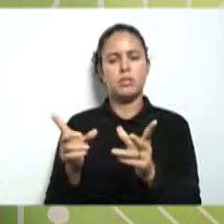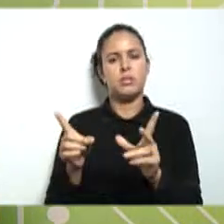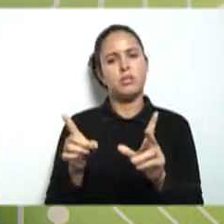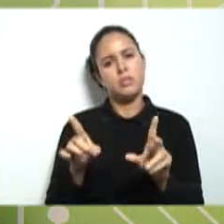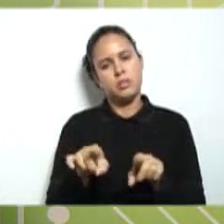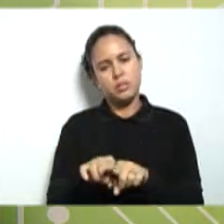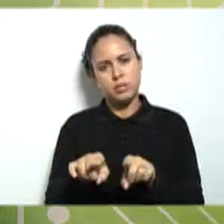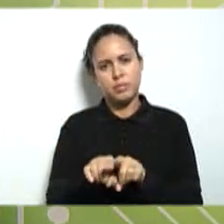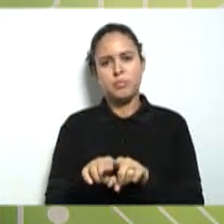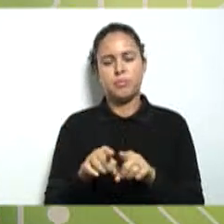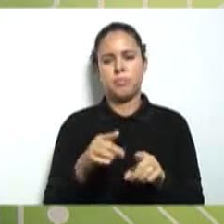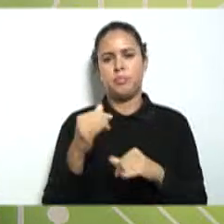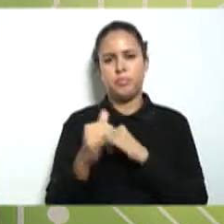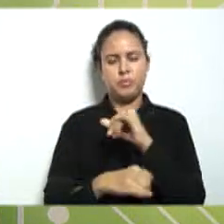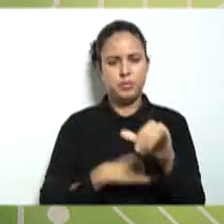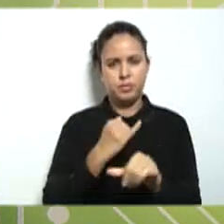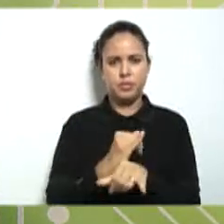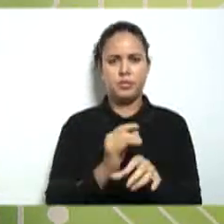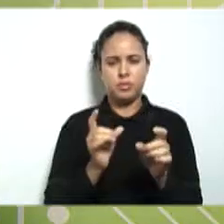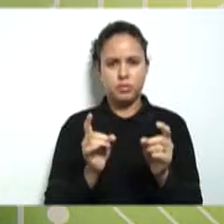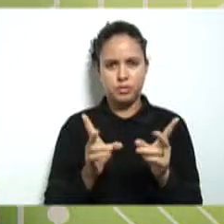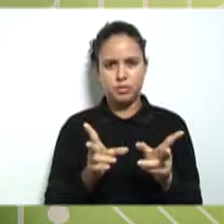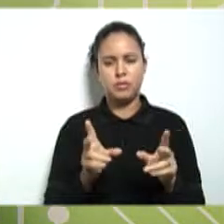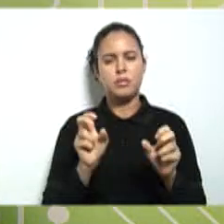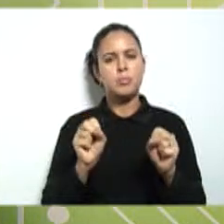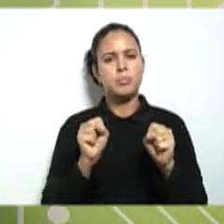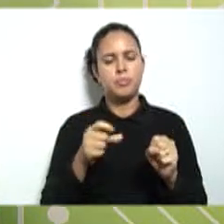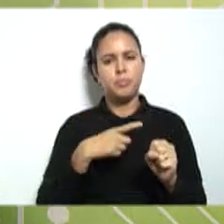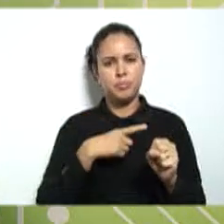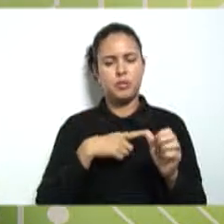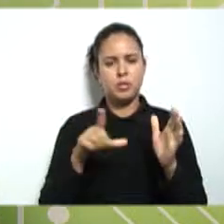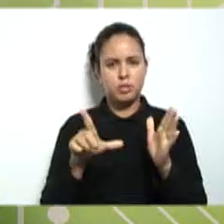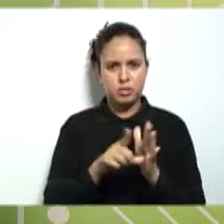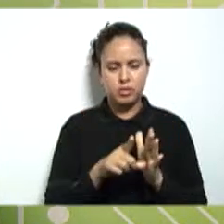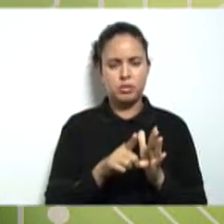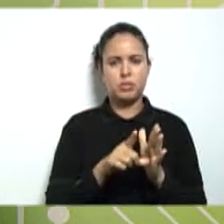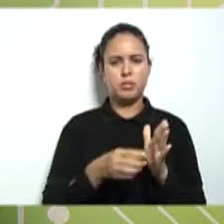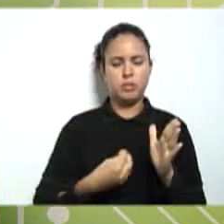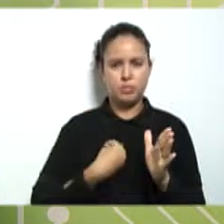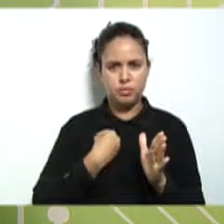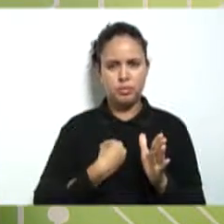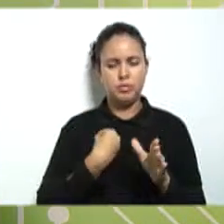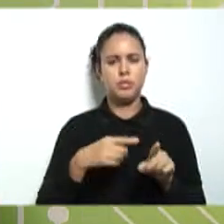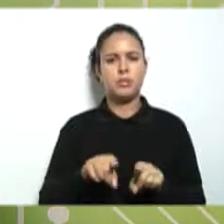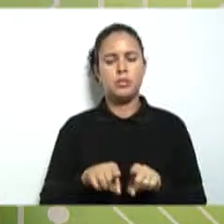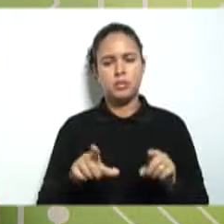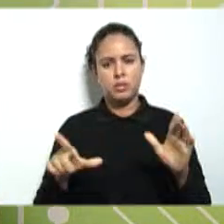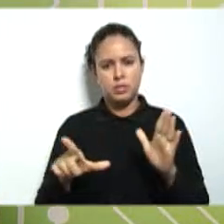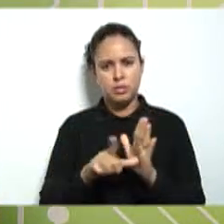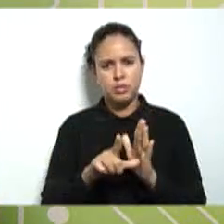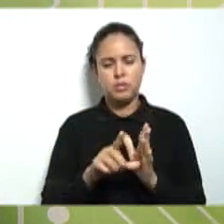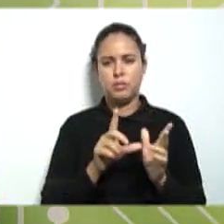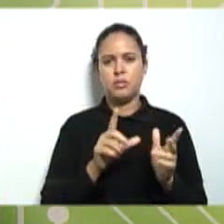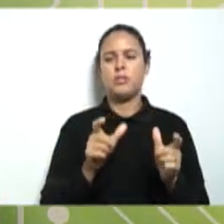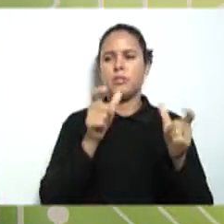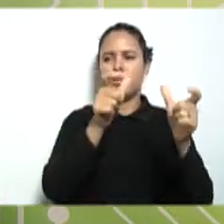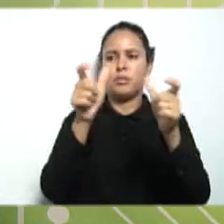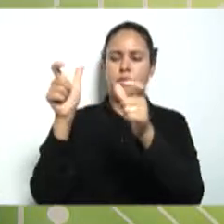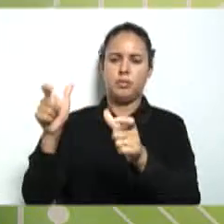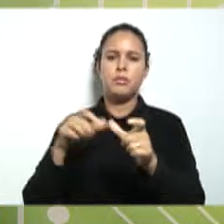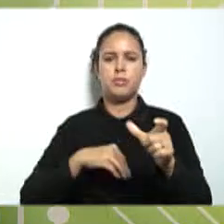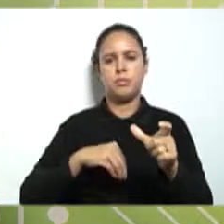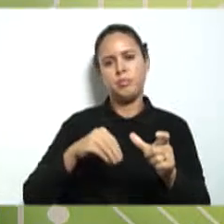uma venda online, utilizando a internet. Pode ter lojas físicas, pode ter representantes que vão fazer o comércio em outras regiões, onde talvez o